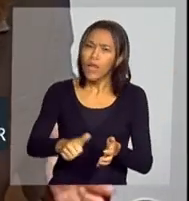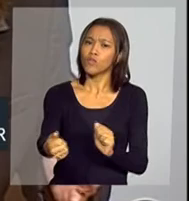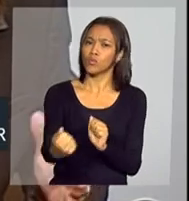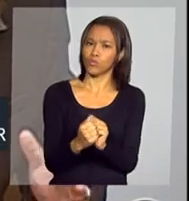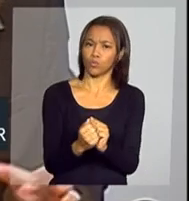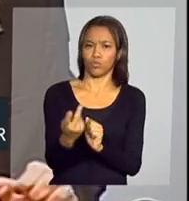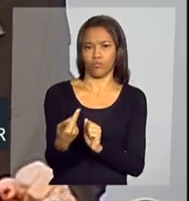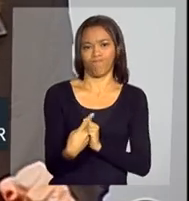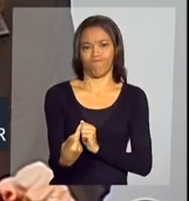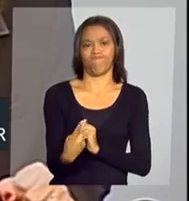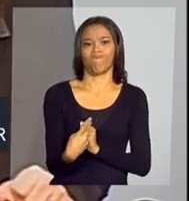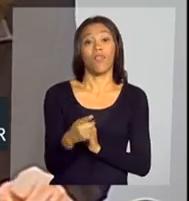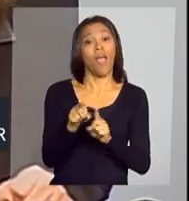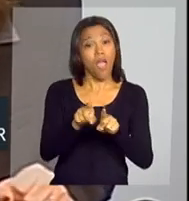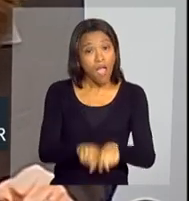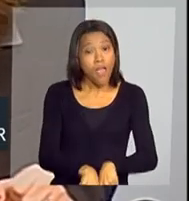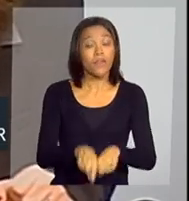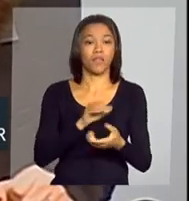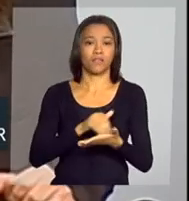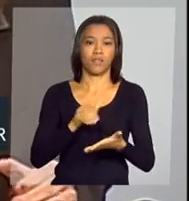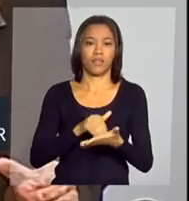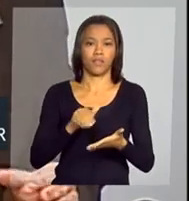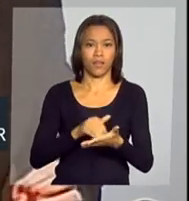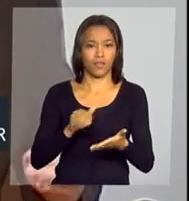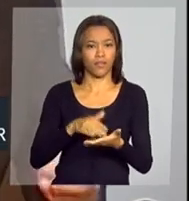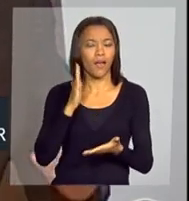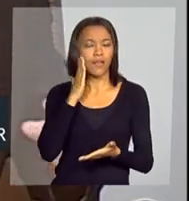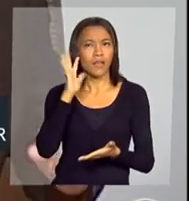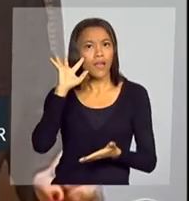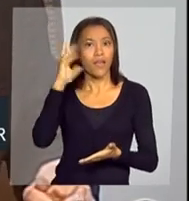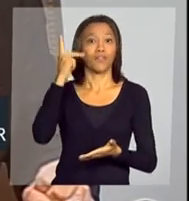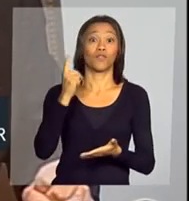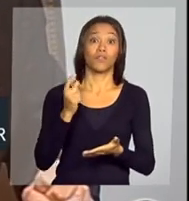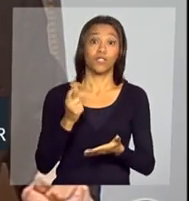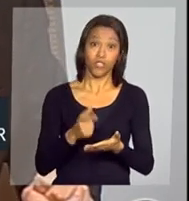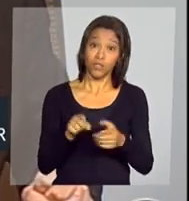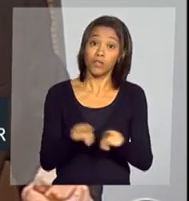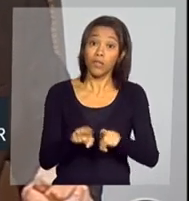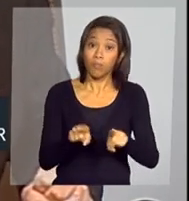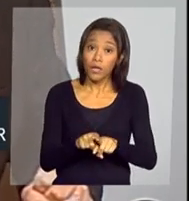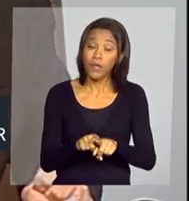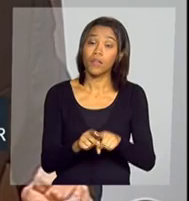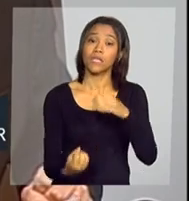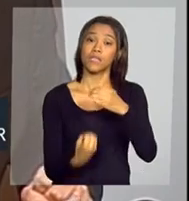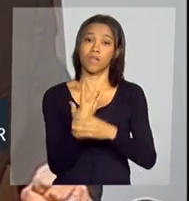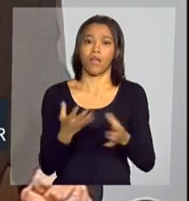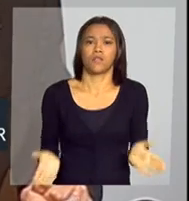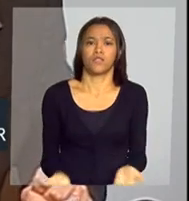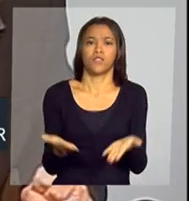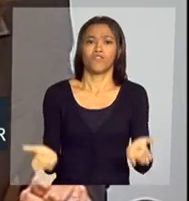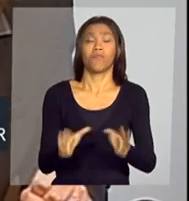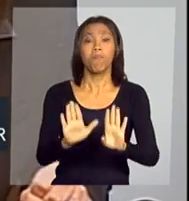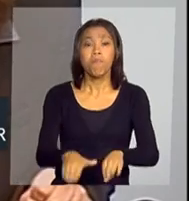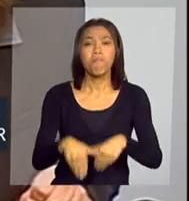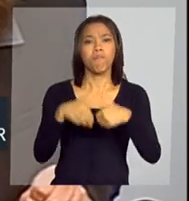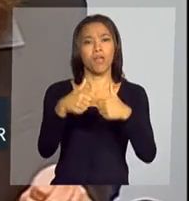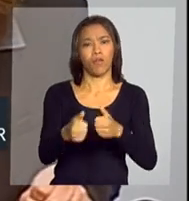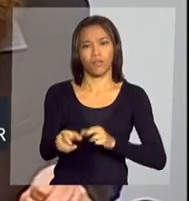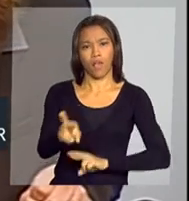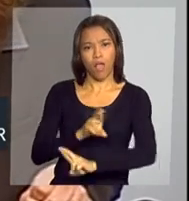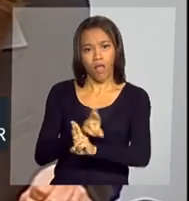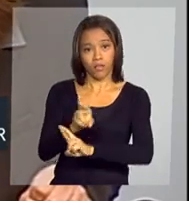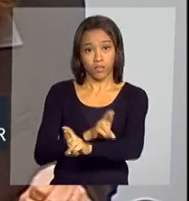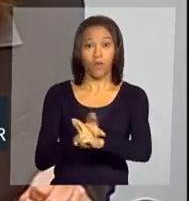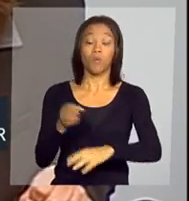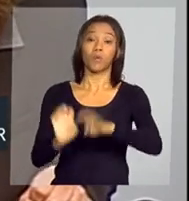eles é uma maneira que a secretaria encontra de criar incentivos também para a melhoria da relação desses